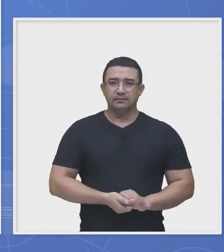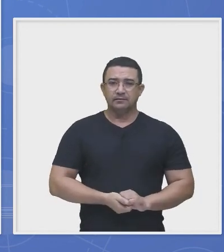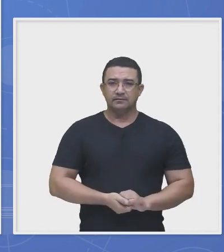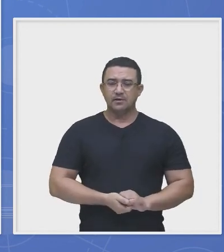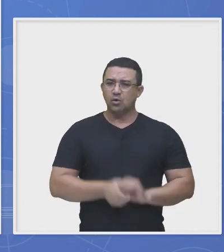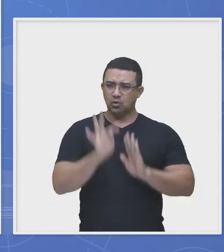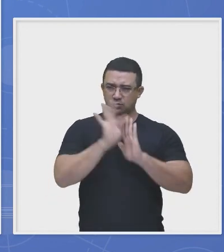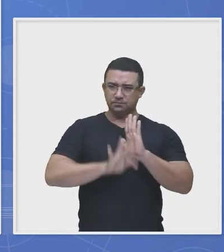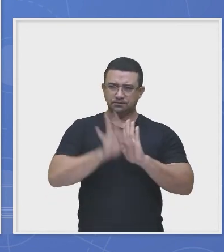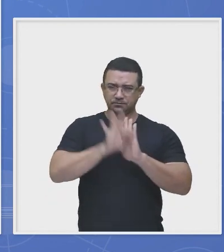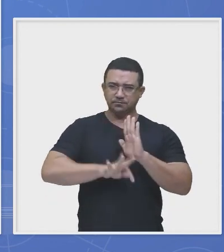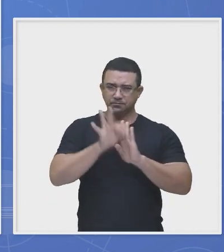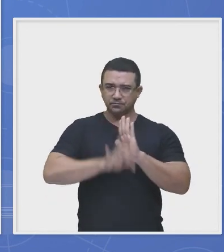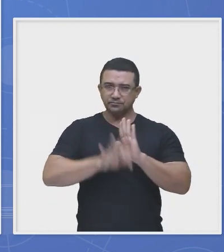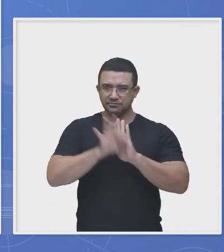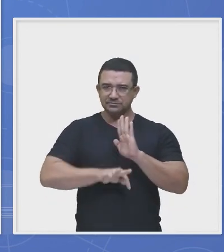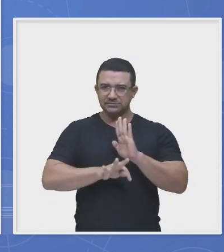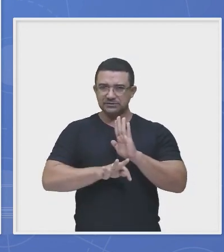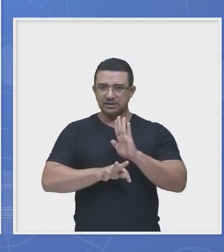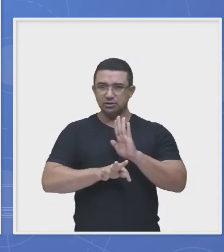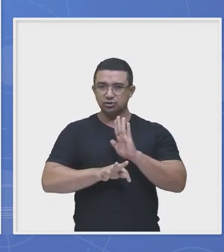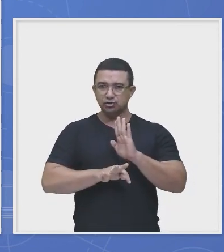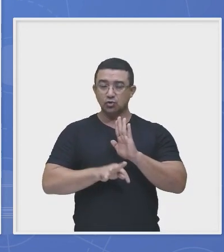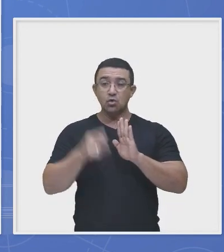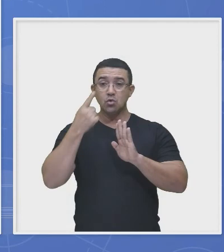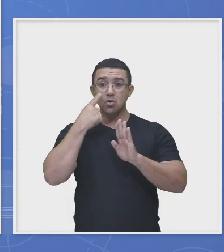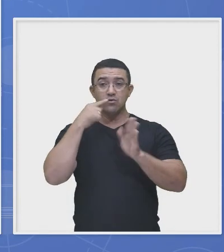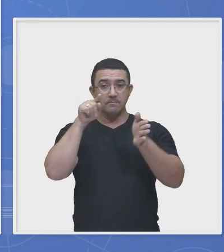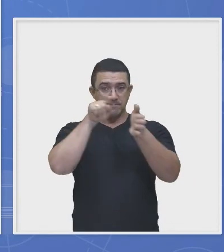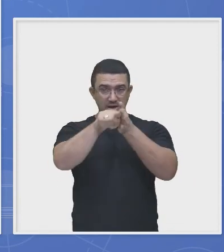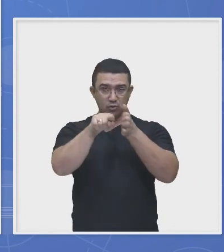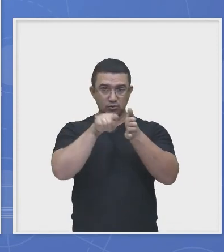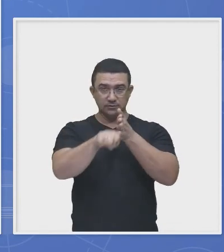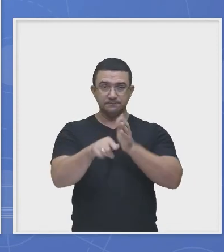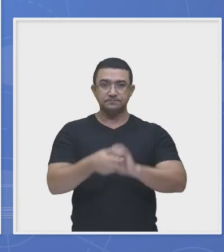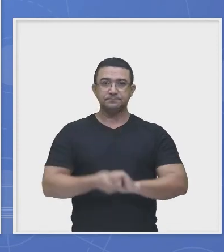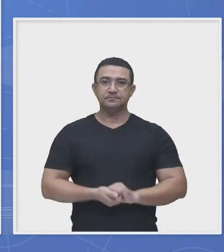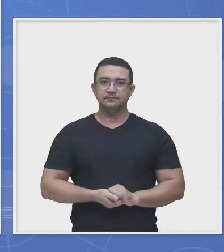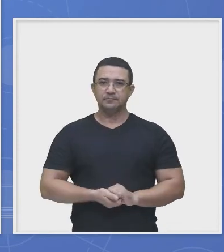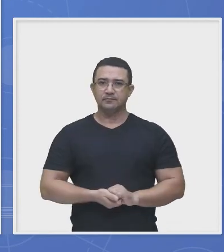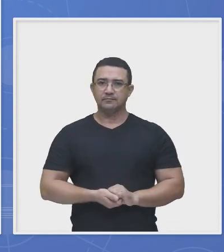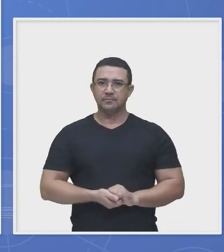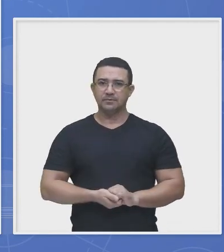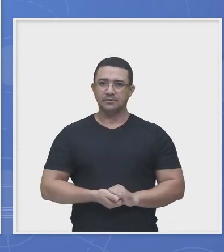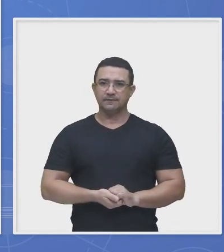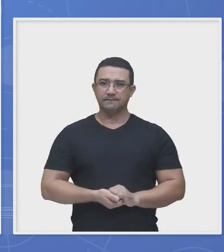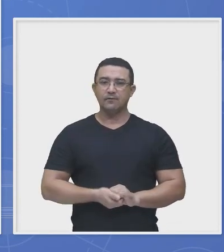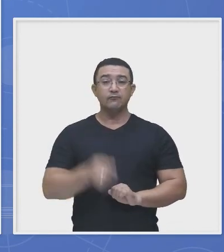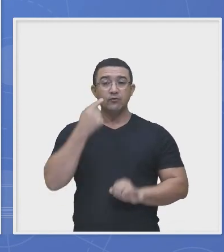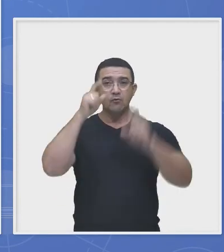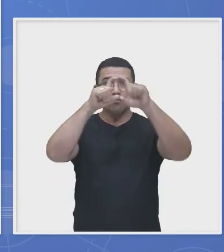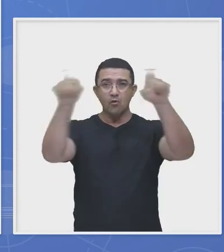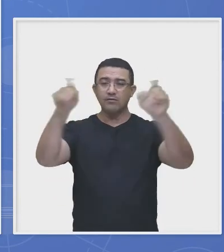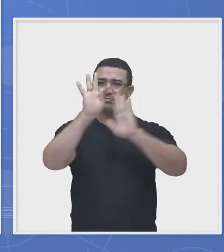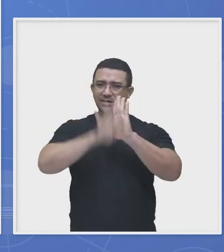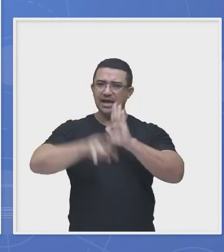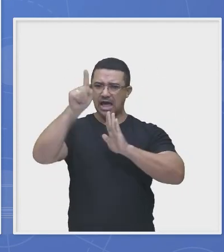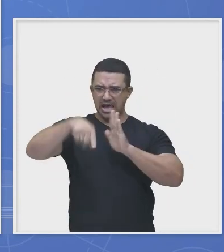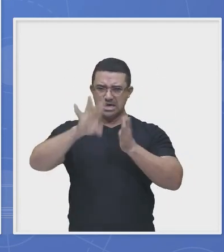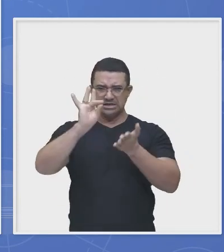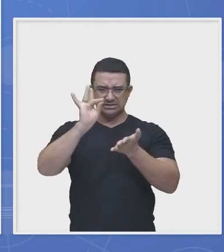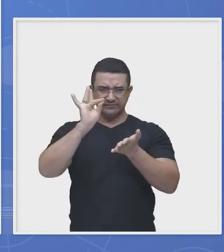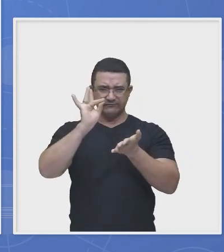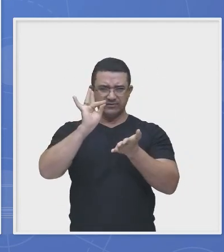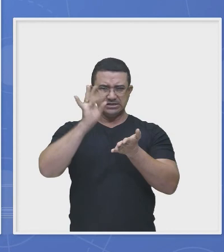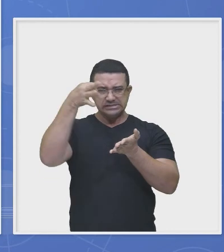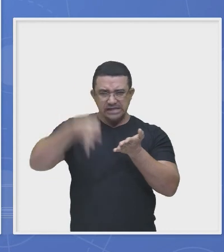no texto e nessa compreensão, vamos aí às questões. Olha só, considerando o fragmento anterior, é correto